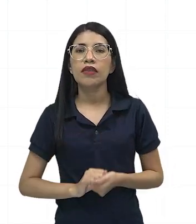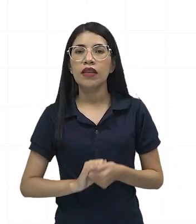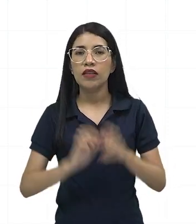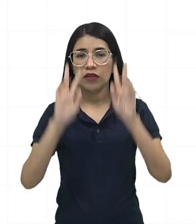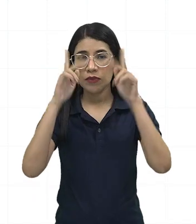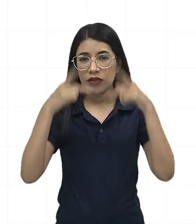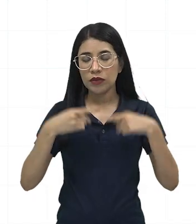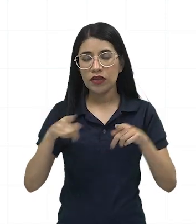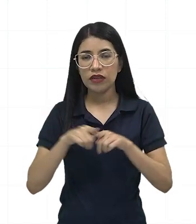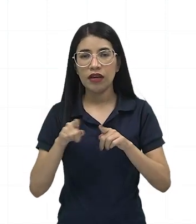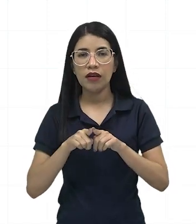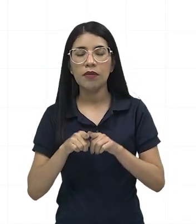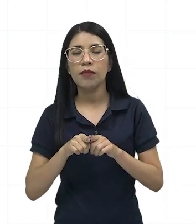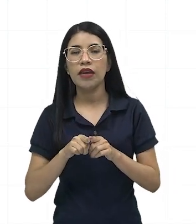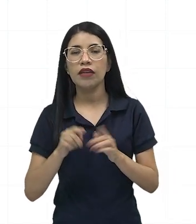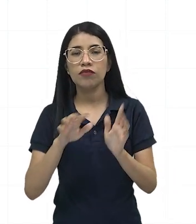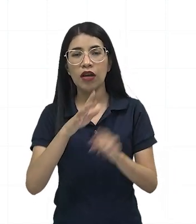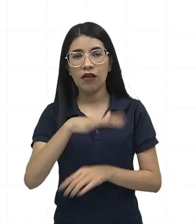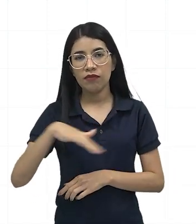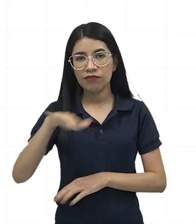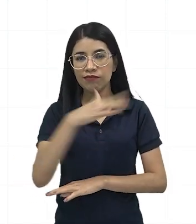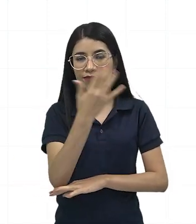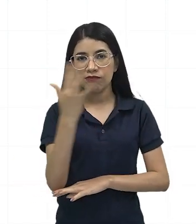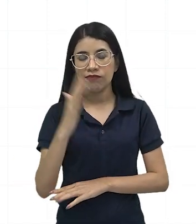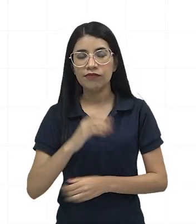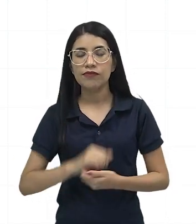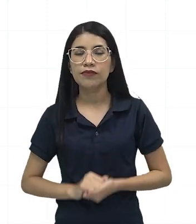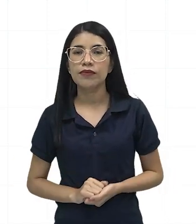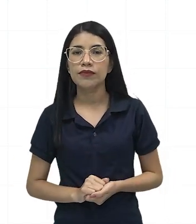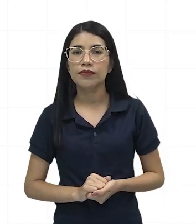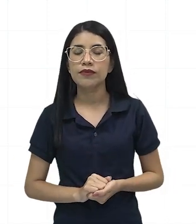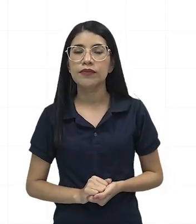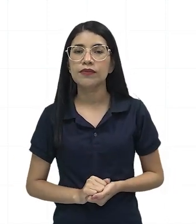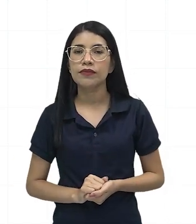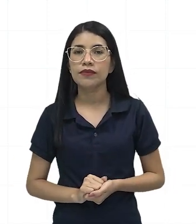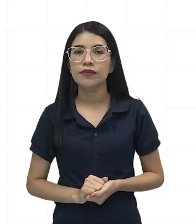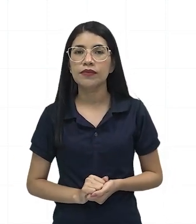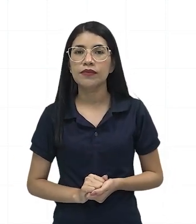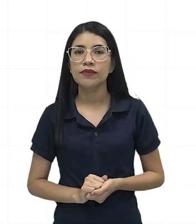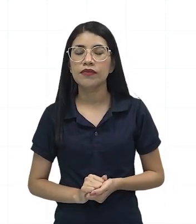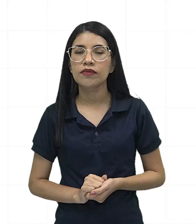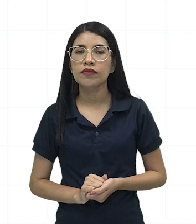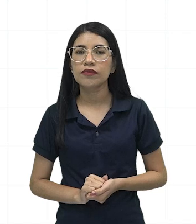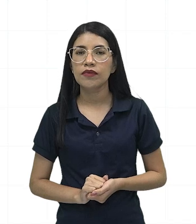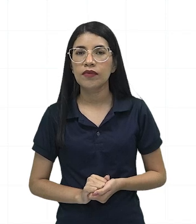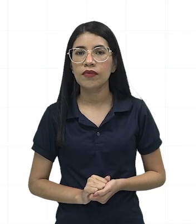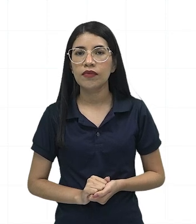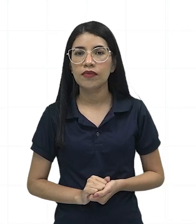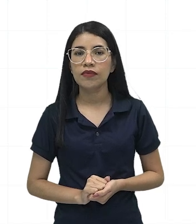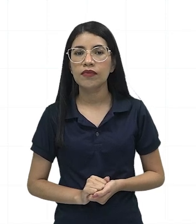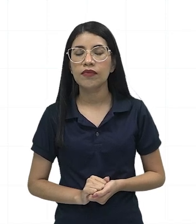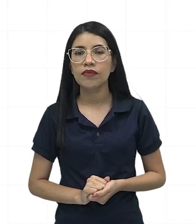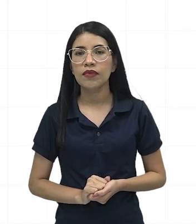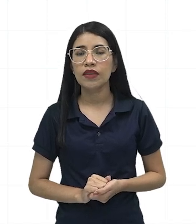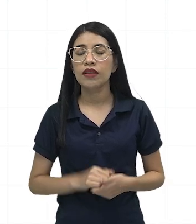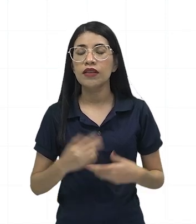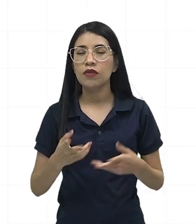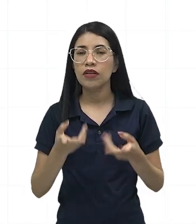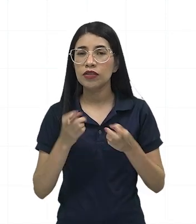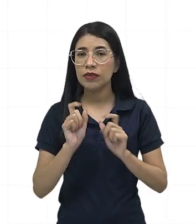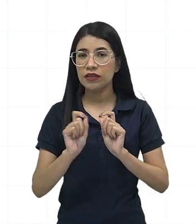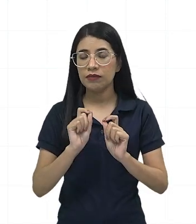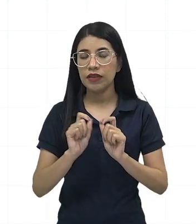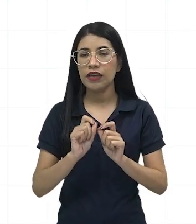meio ambiente, aí na atmosfera, certo? Voltando para a nossa cartela, nós vimos que a metade